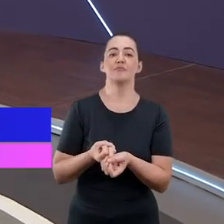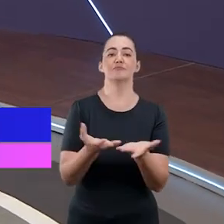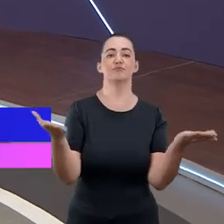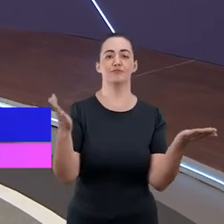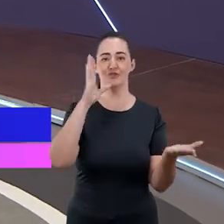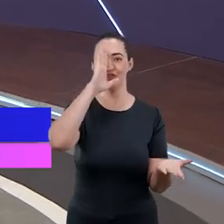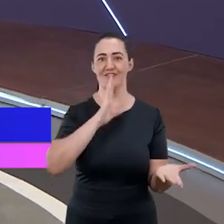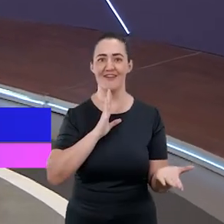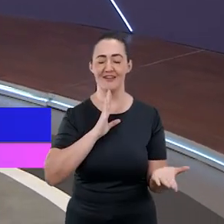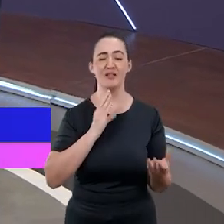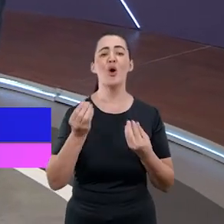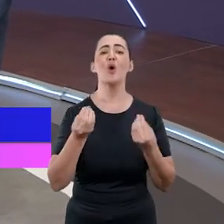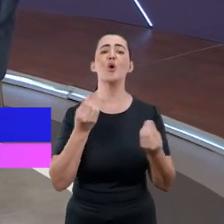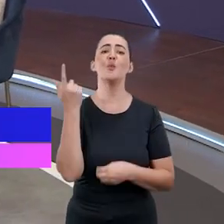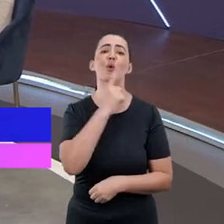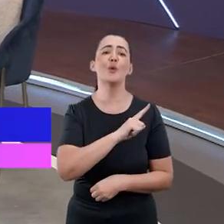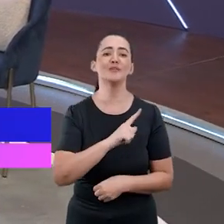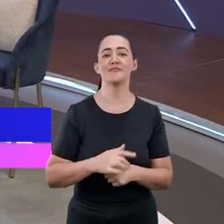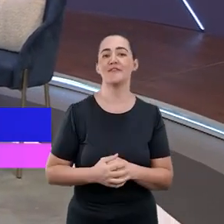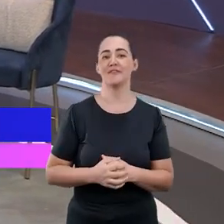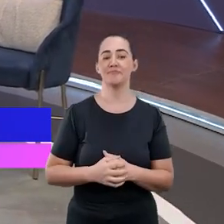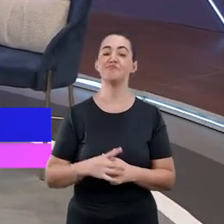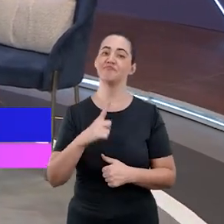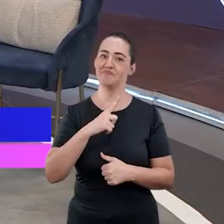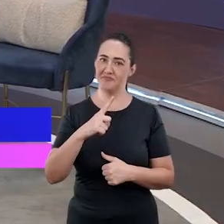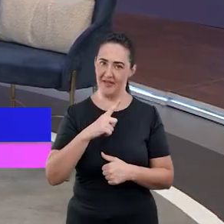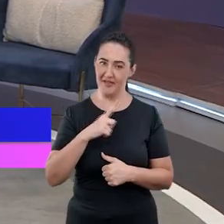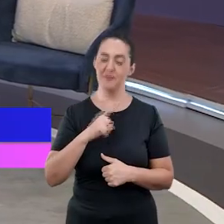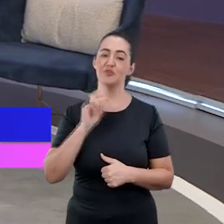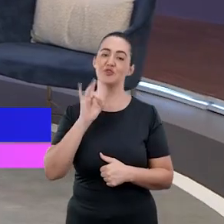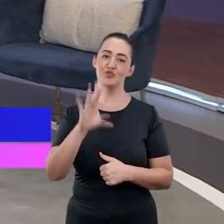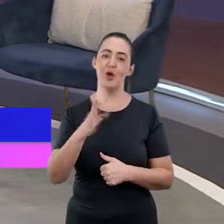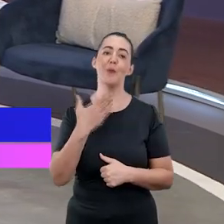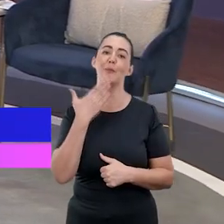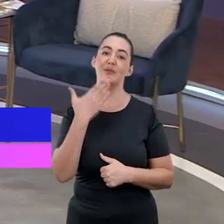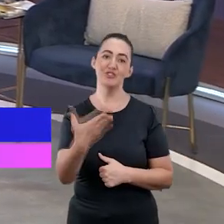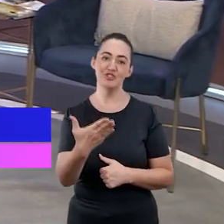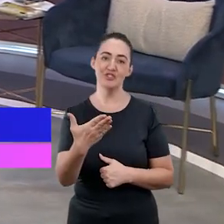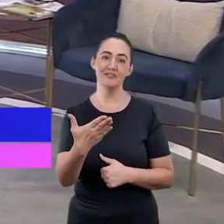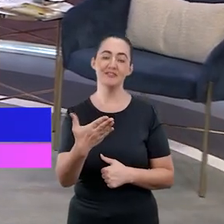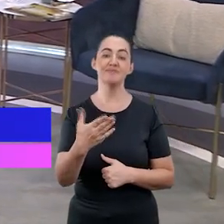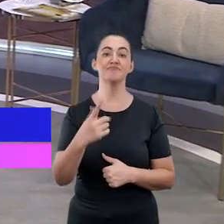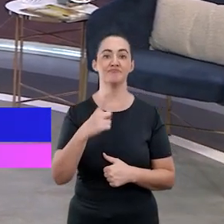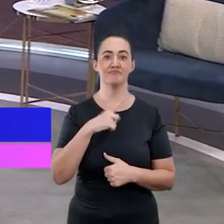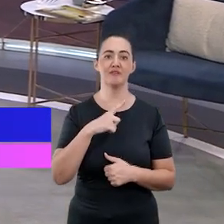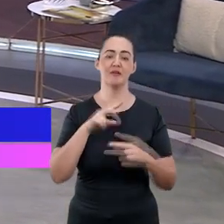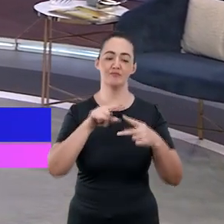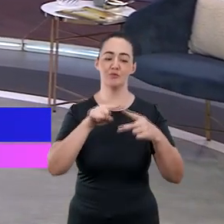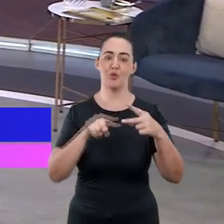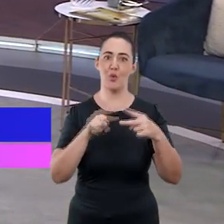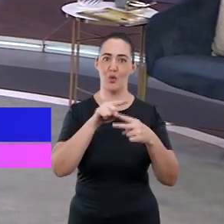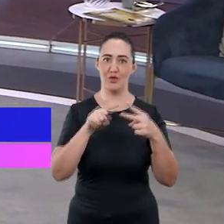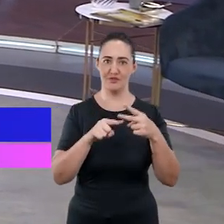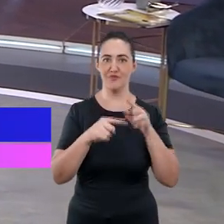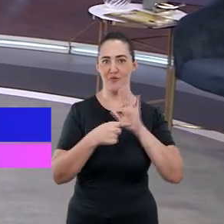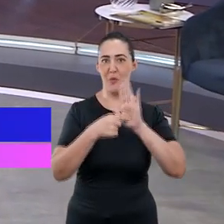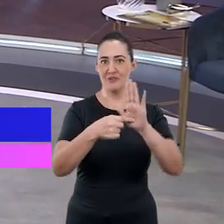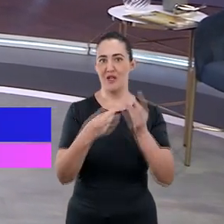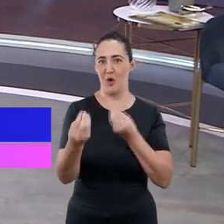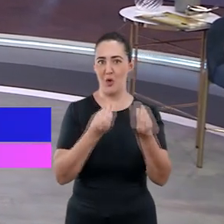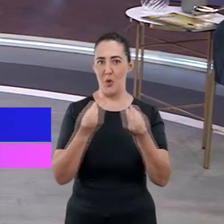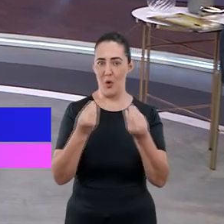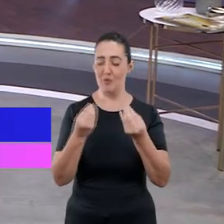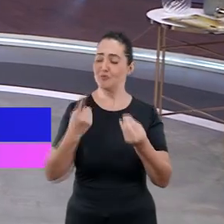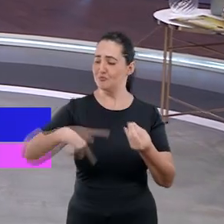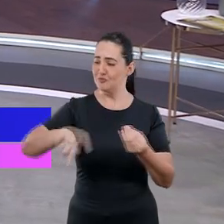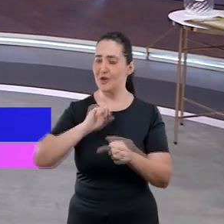Bom, você tem que entrar em contato conosco. É só falar conosco e nós vamos te enviar esse material. Nós estamos à sua disposição, a nossa equipe está